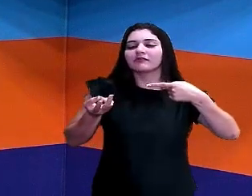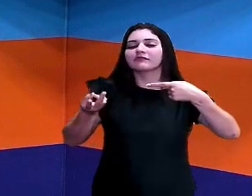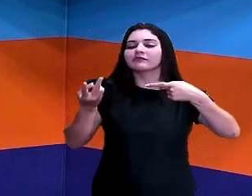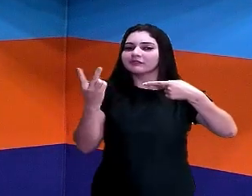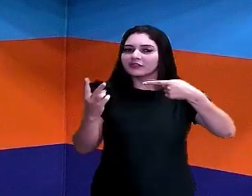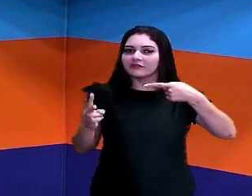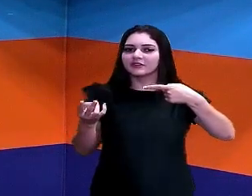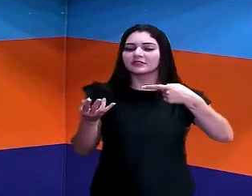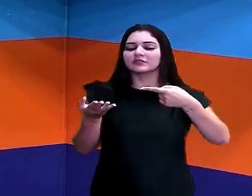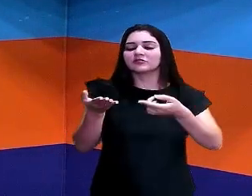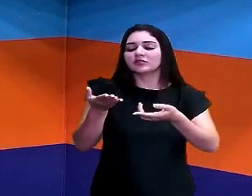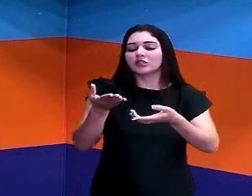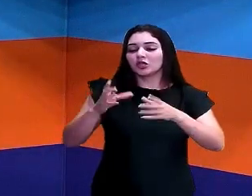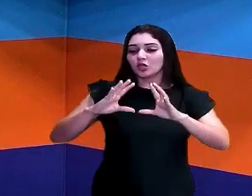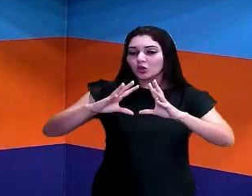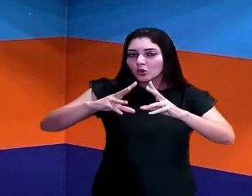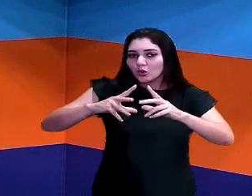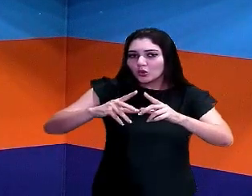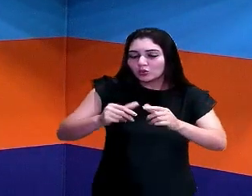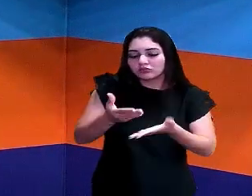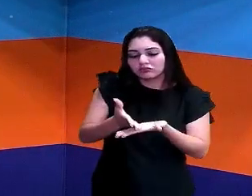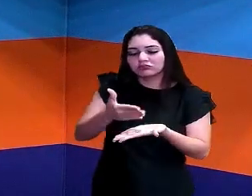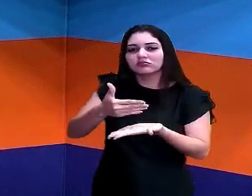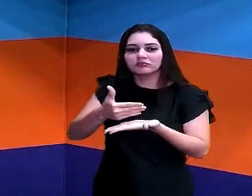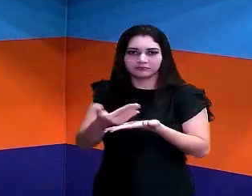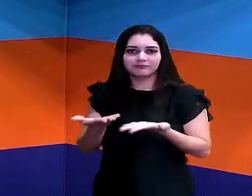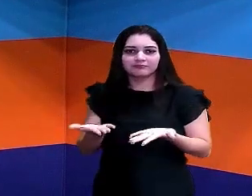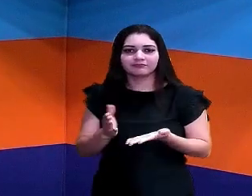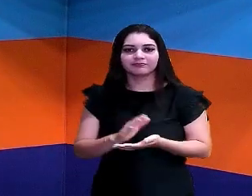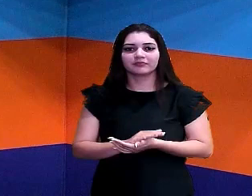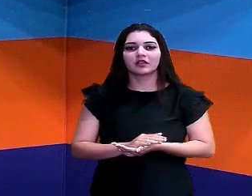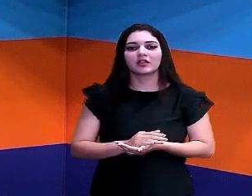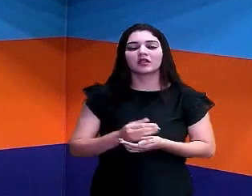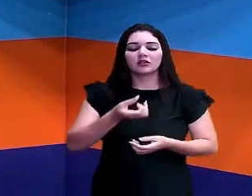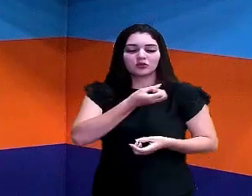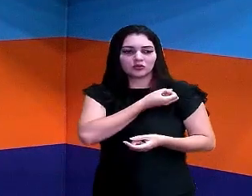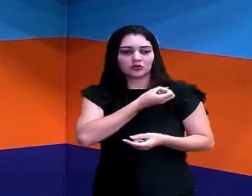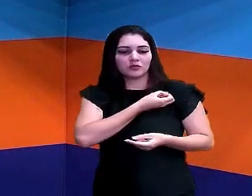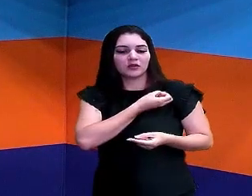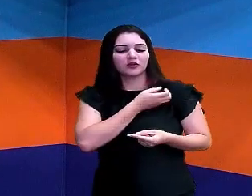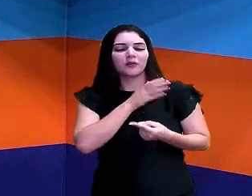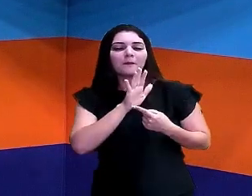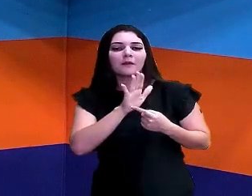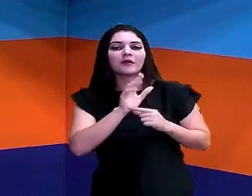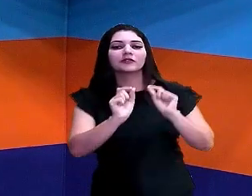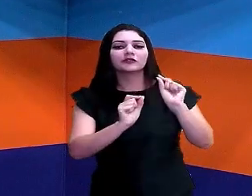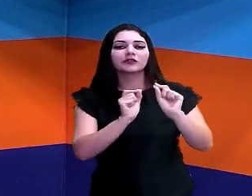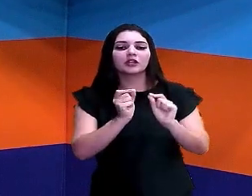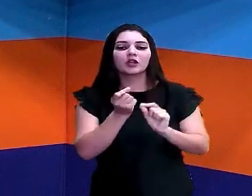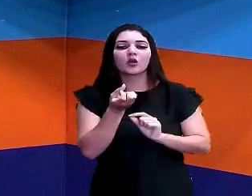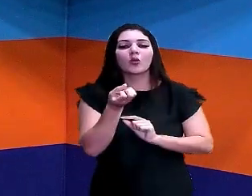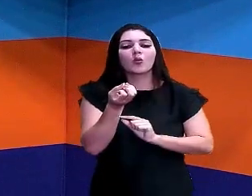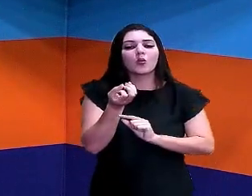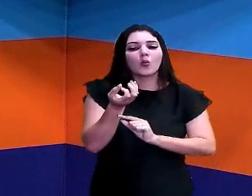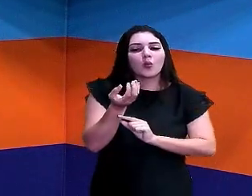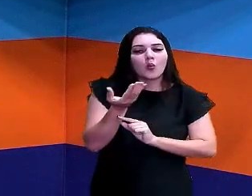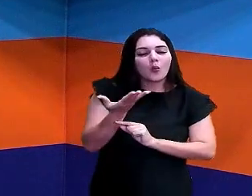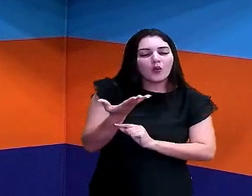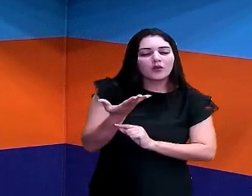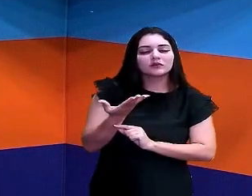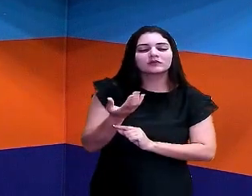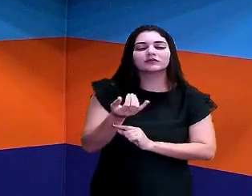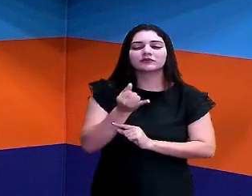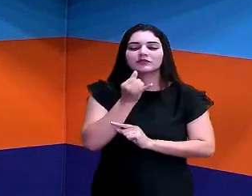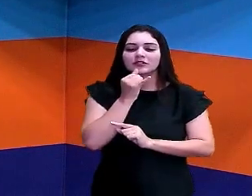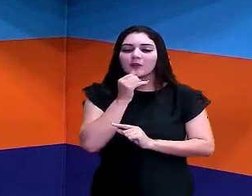que a parte inteira foi dividida, né? E o numerador indica quantas partes foram consideradas